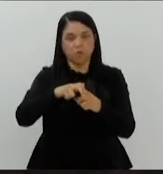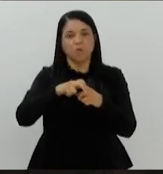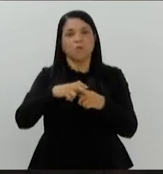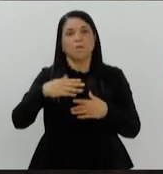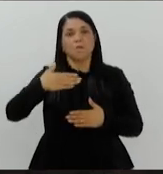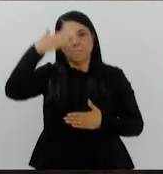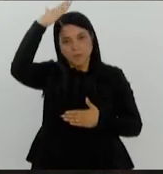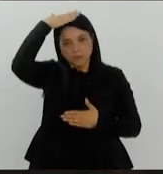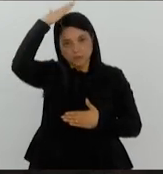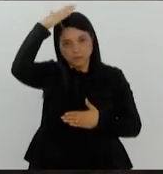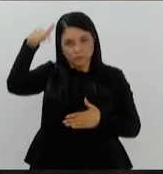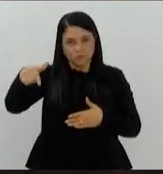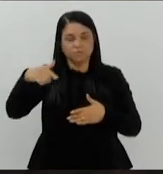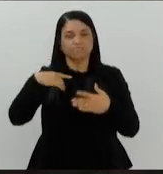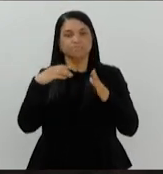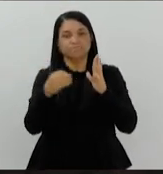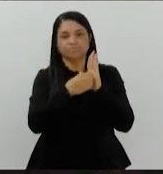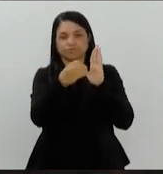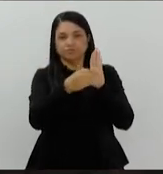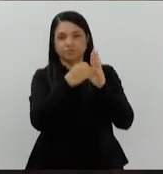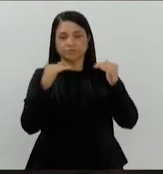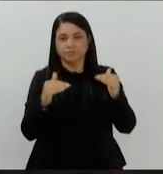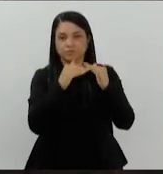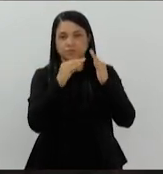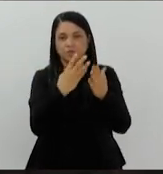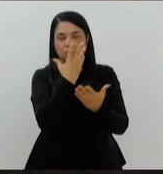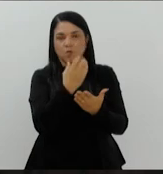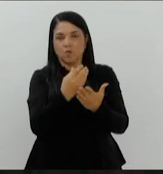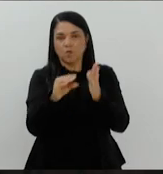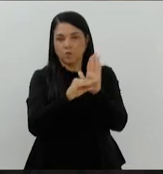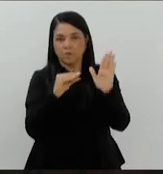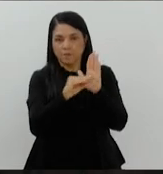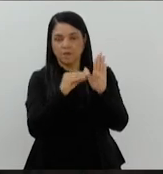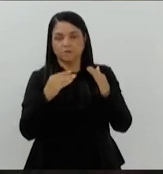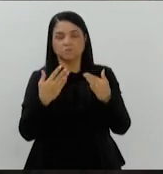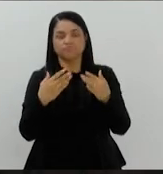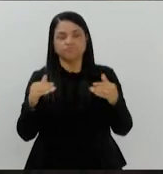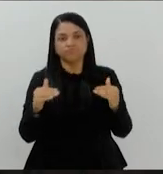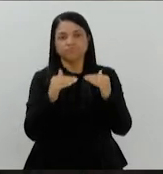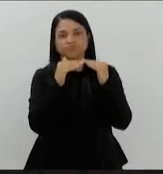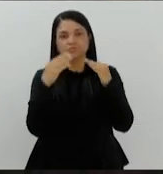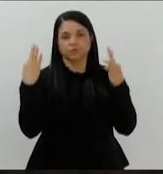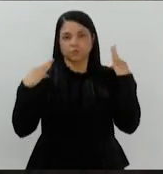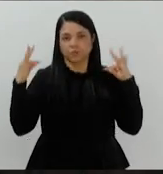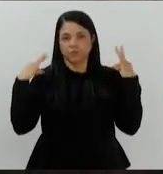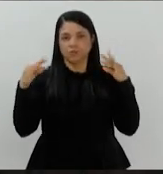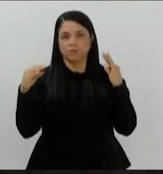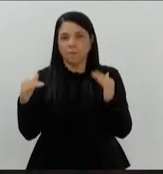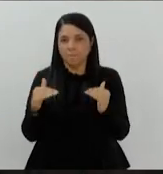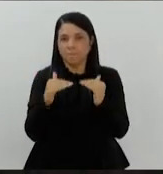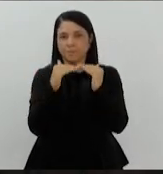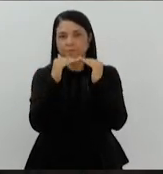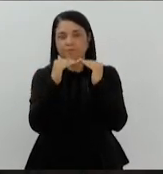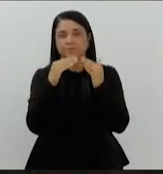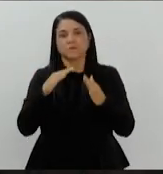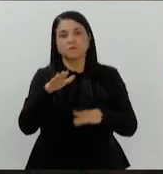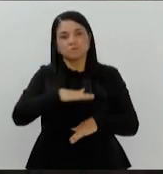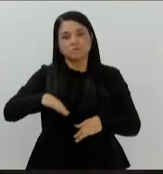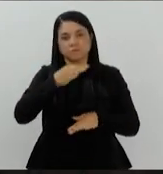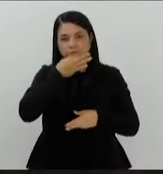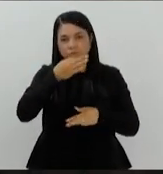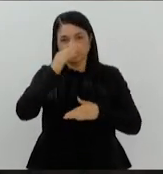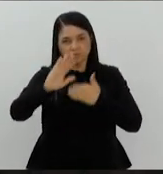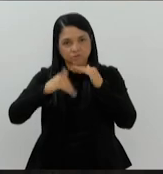pela constitucionalidade com emendas de esporte e lazer favorável, de turismo favorável, de assuntos municipais e desenvolvimento